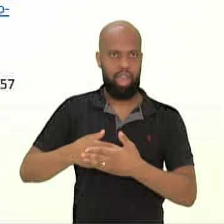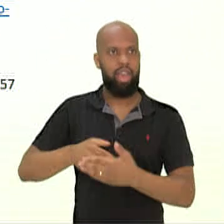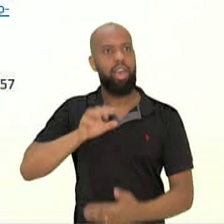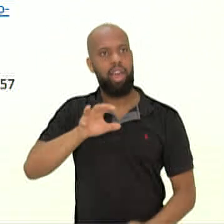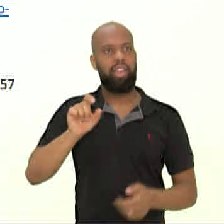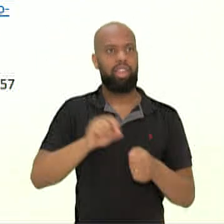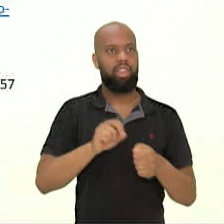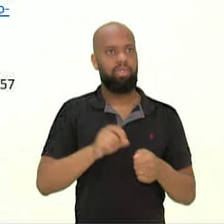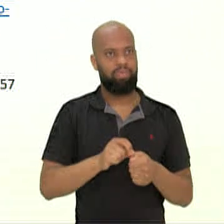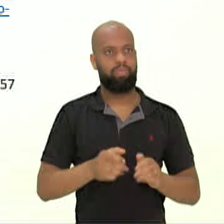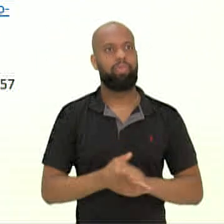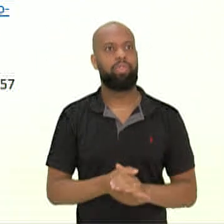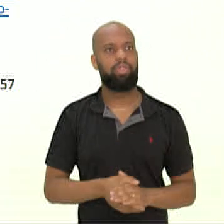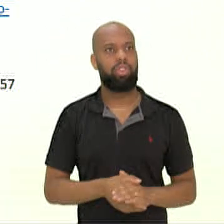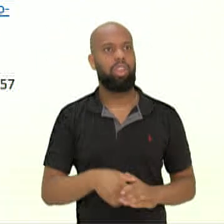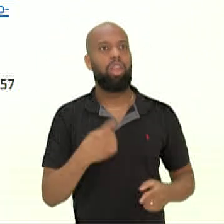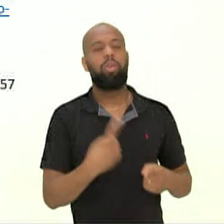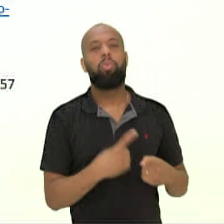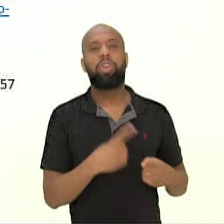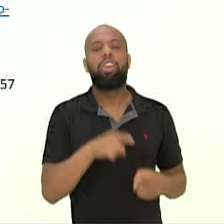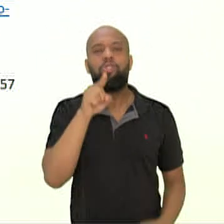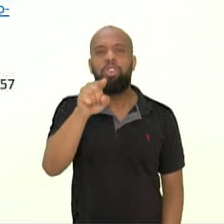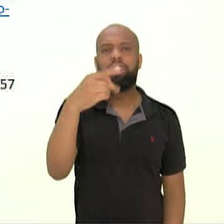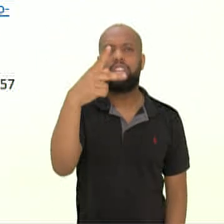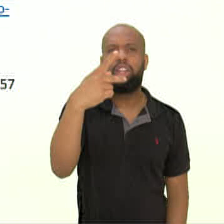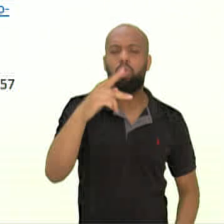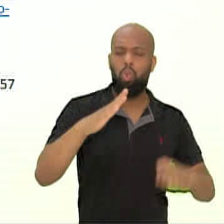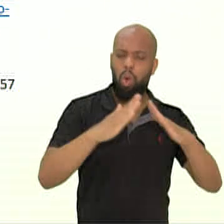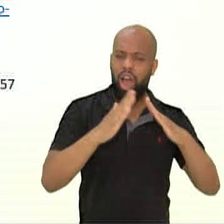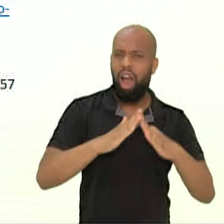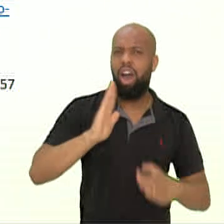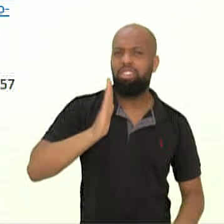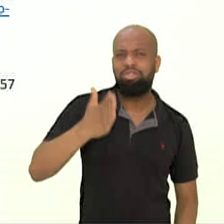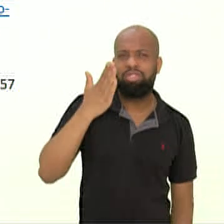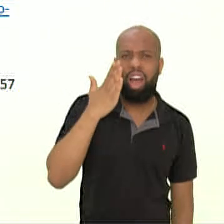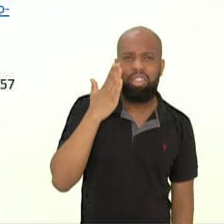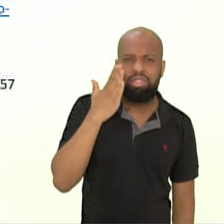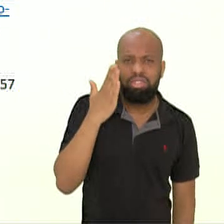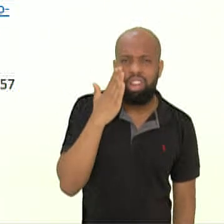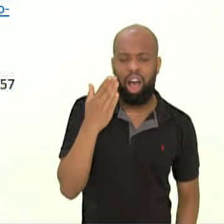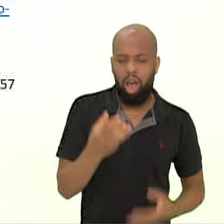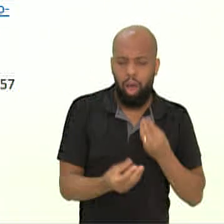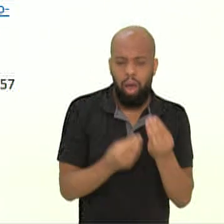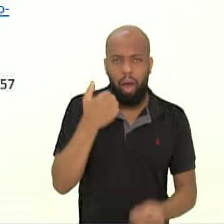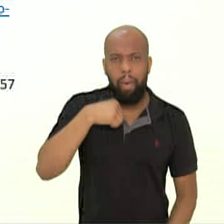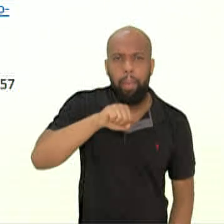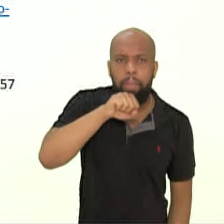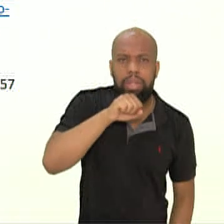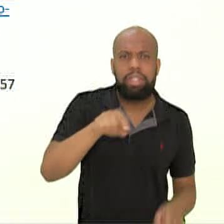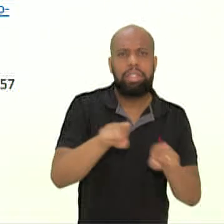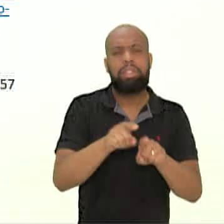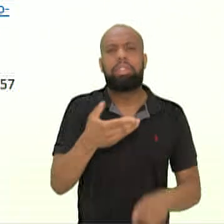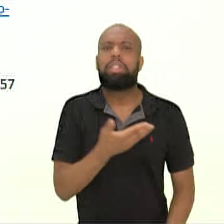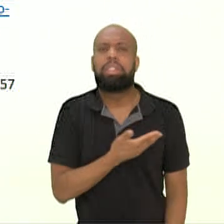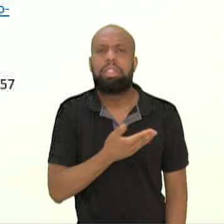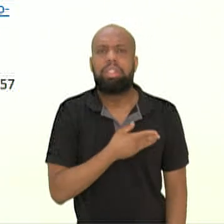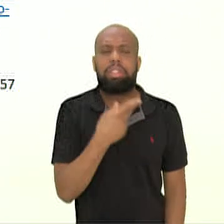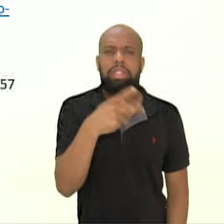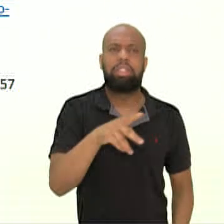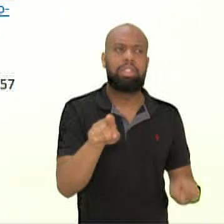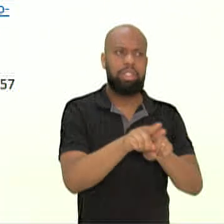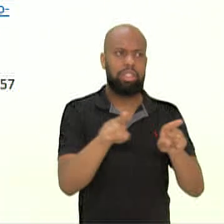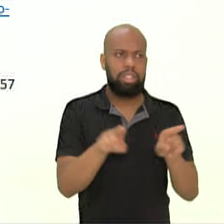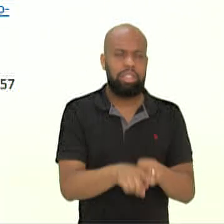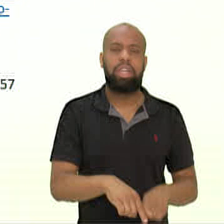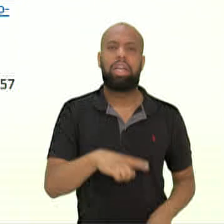sendo feito. Talvez você na sua casa já tenha acompanhado, a sua mãe, uma amiga sua,